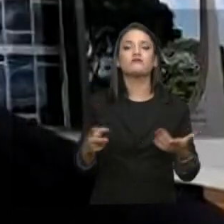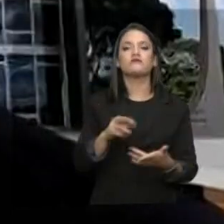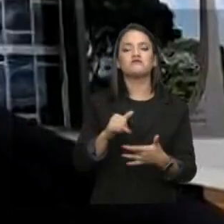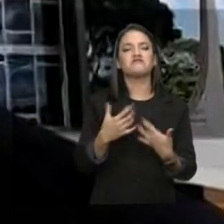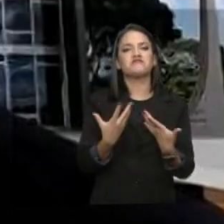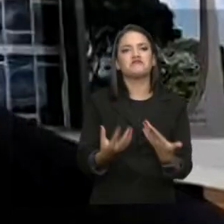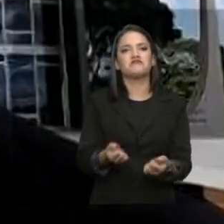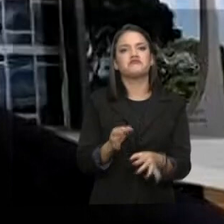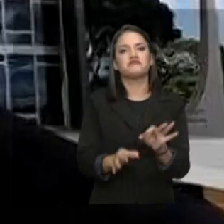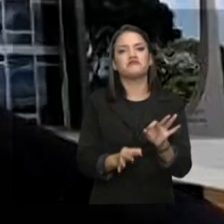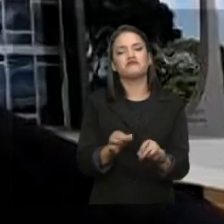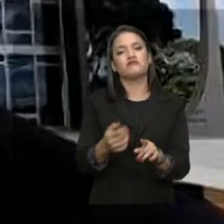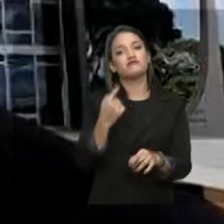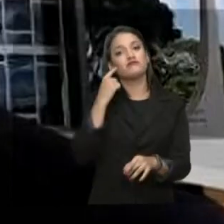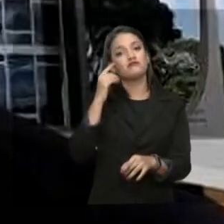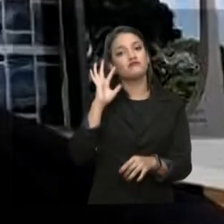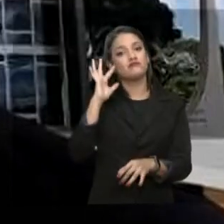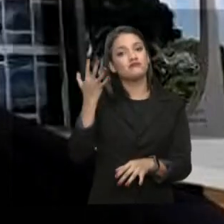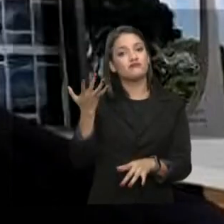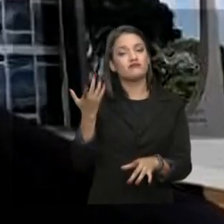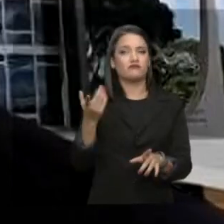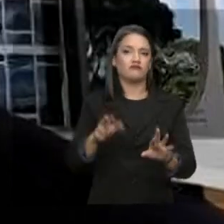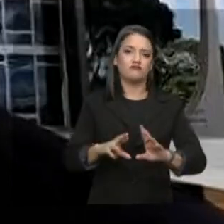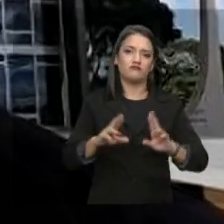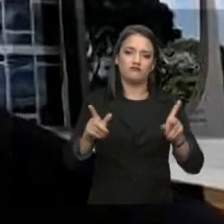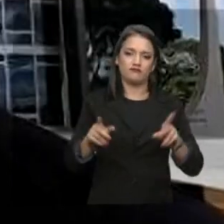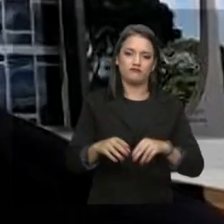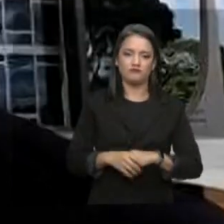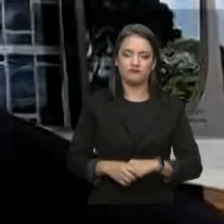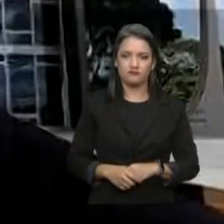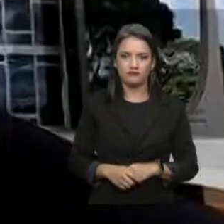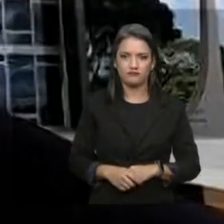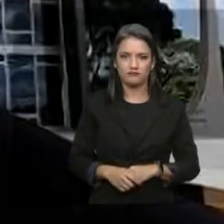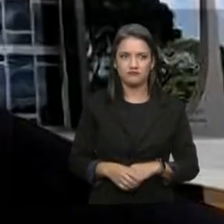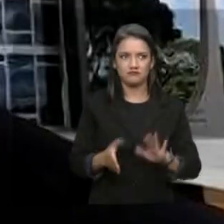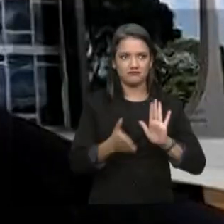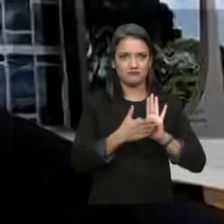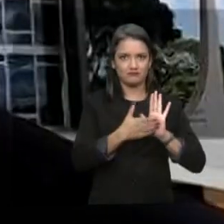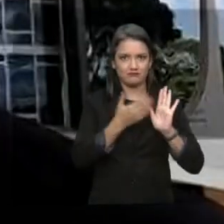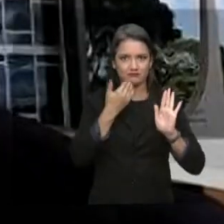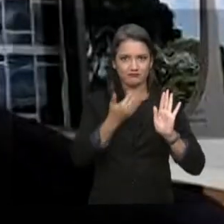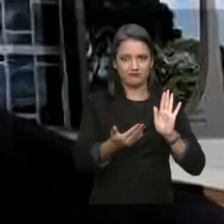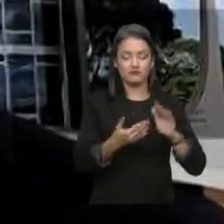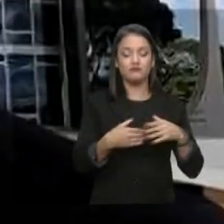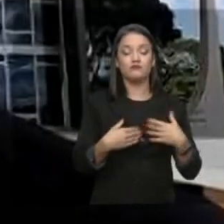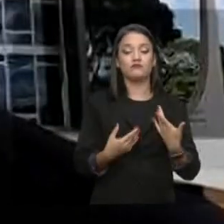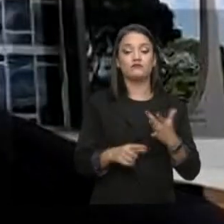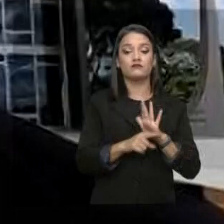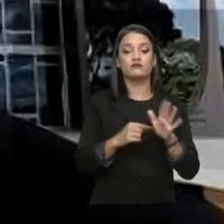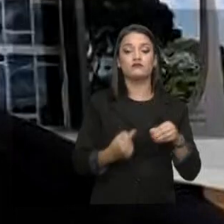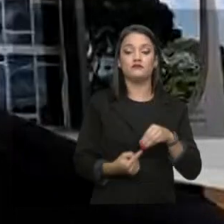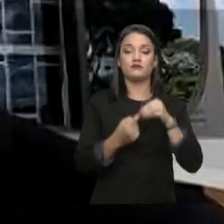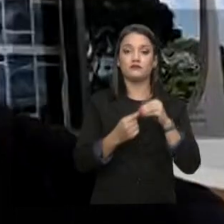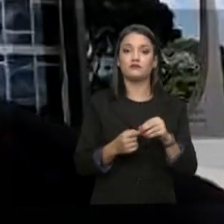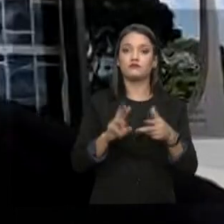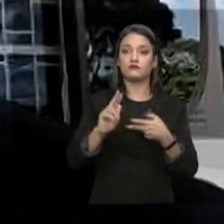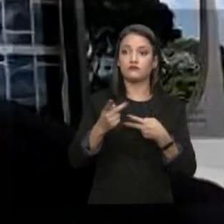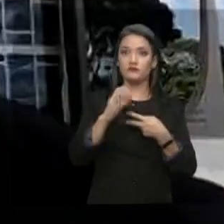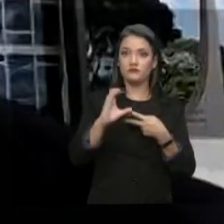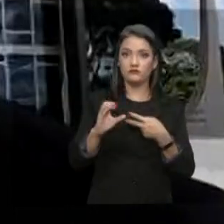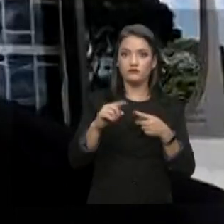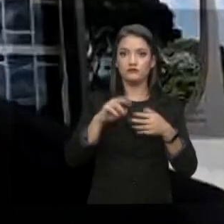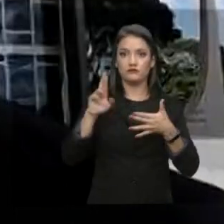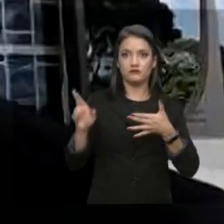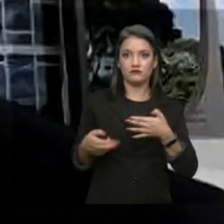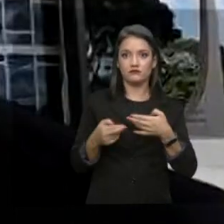julgada a questão proclamando-se a solução contrária à pretendida ou à proposta. Parágrafo único. No julgamento de habeas corpus e de recursos